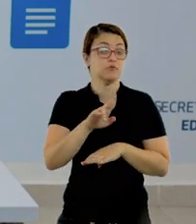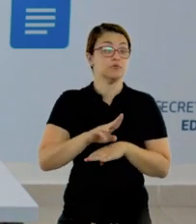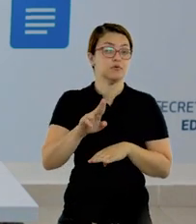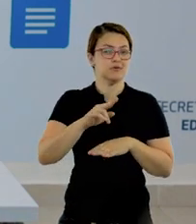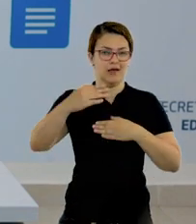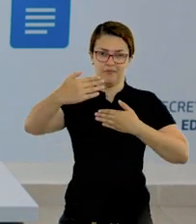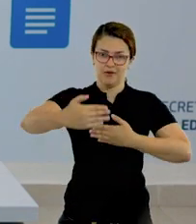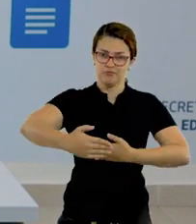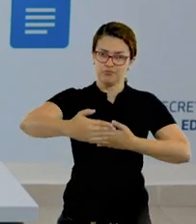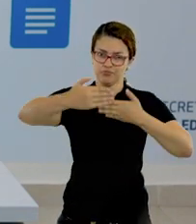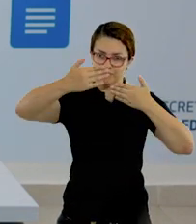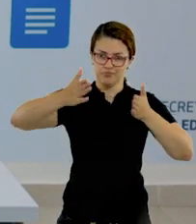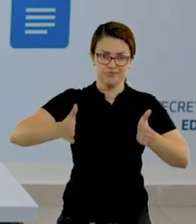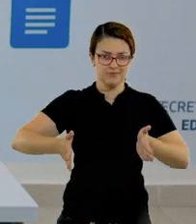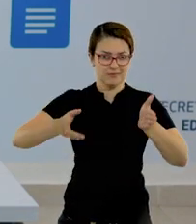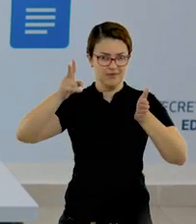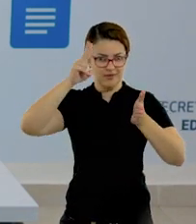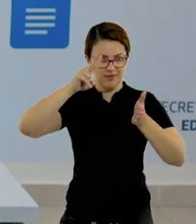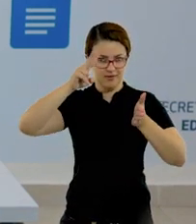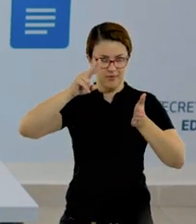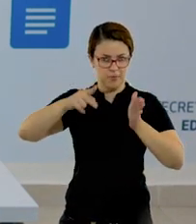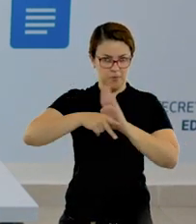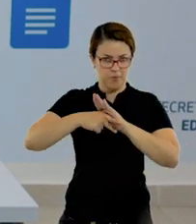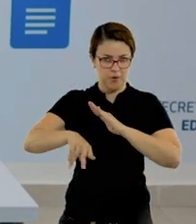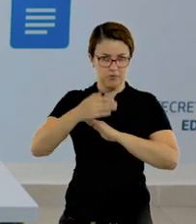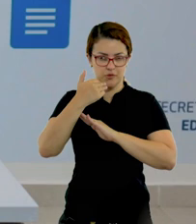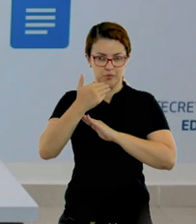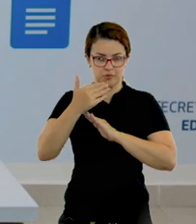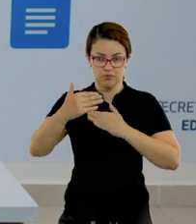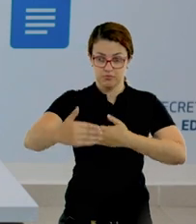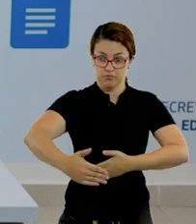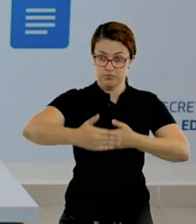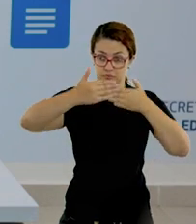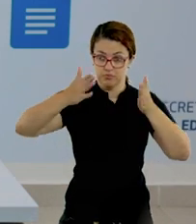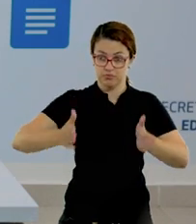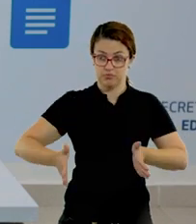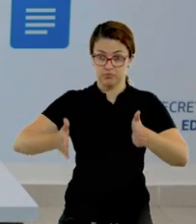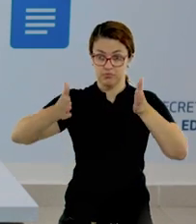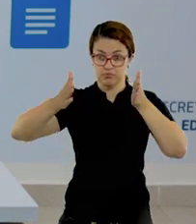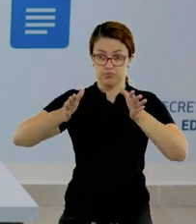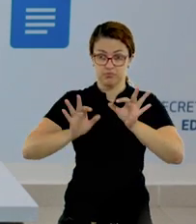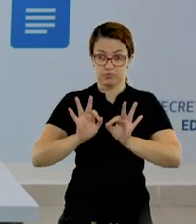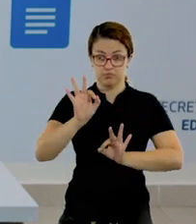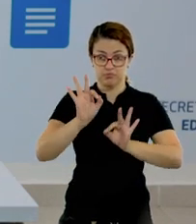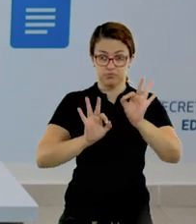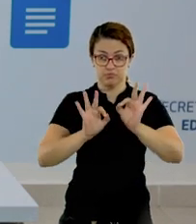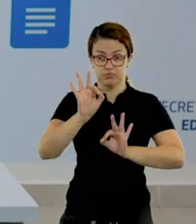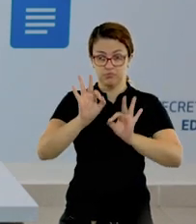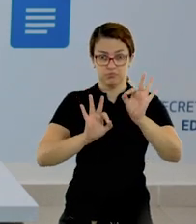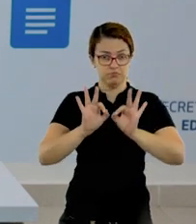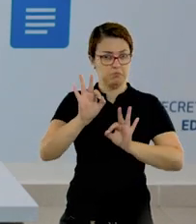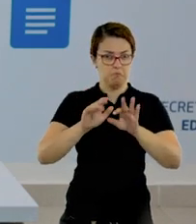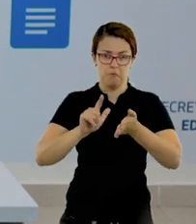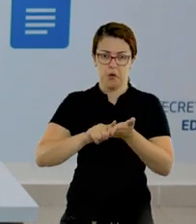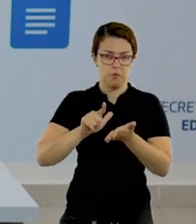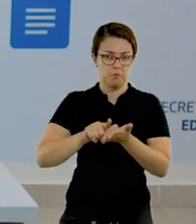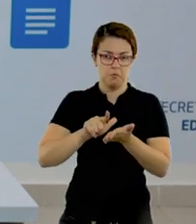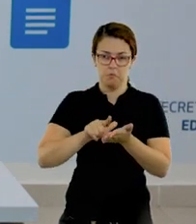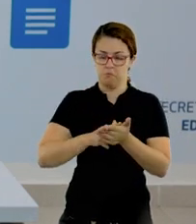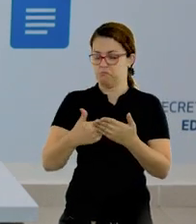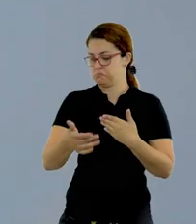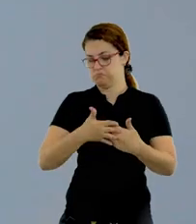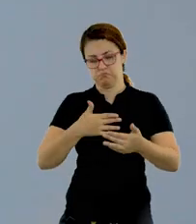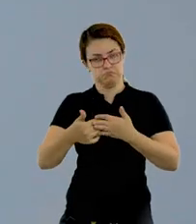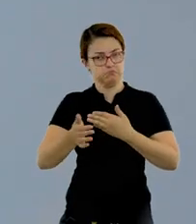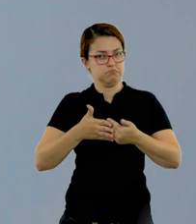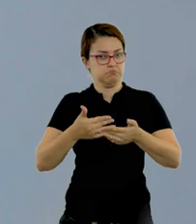utilizei aquelas caixas do tamanho de uma cesta básica, tá? Eu confeccionei ela com um papel de dobradura. Você pode utilizar